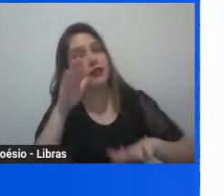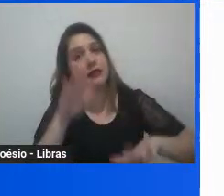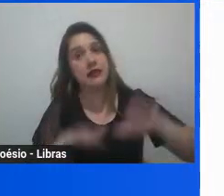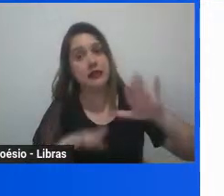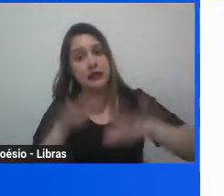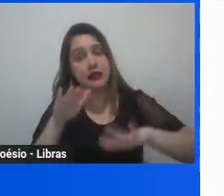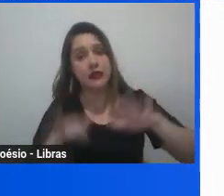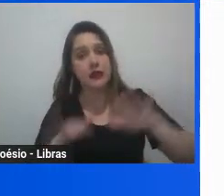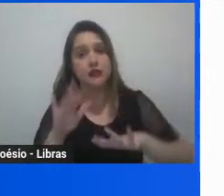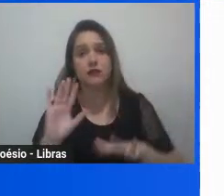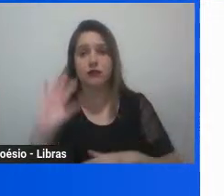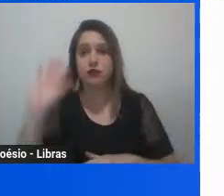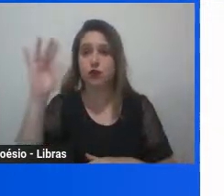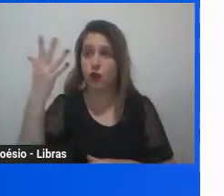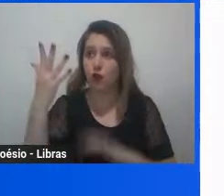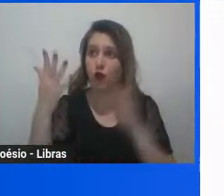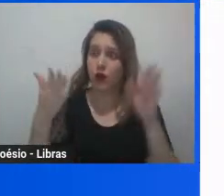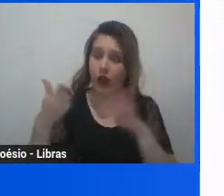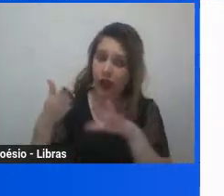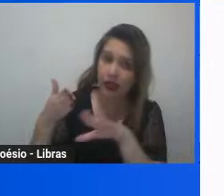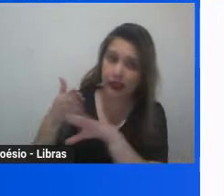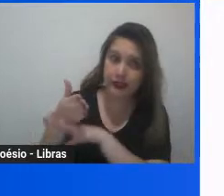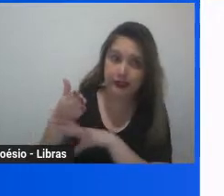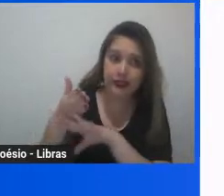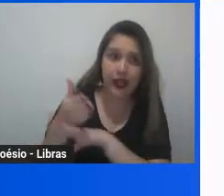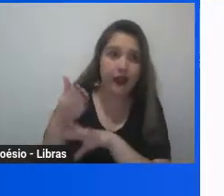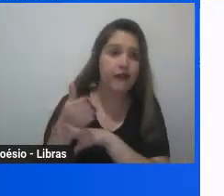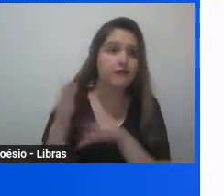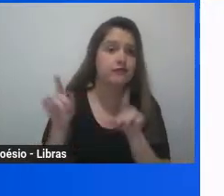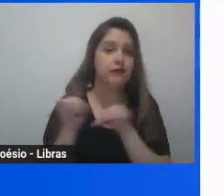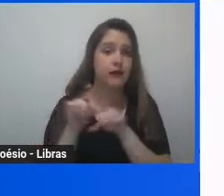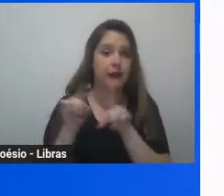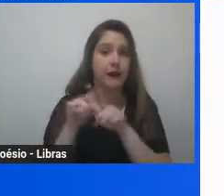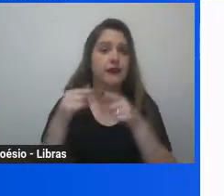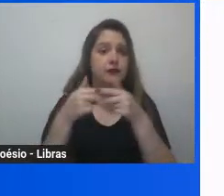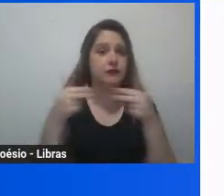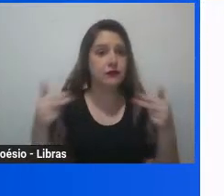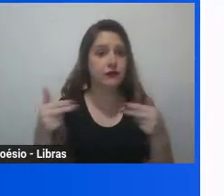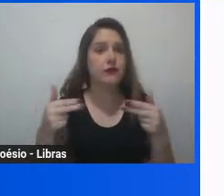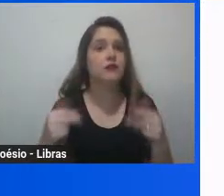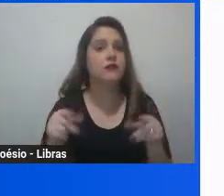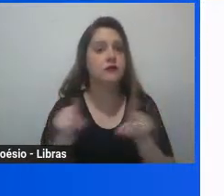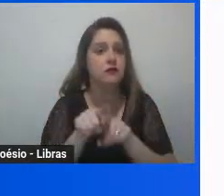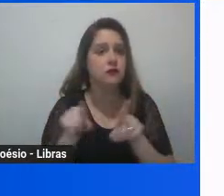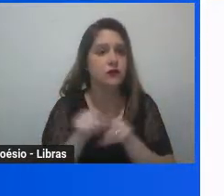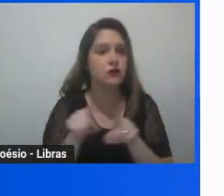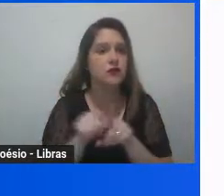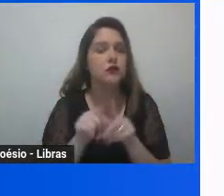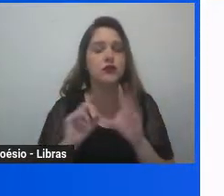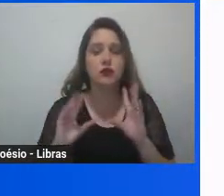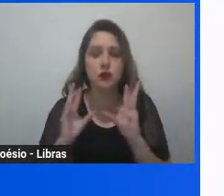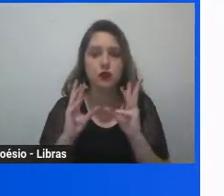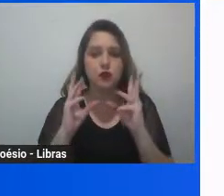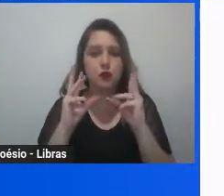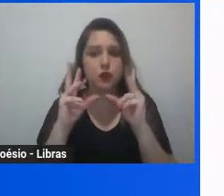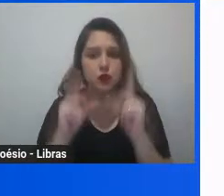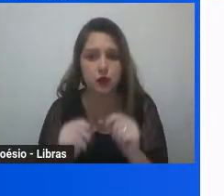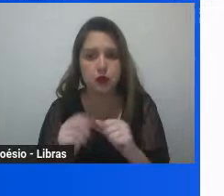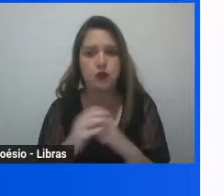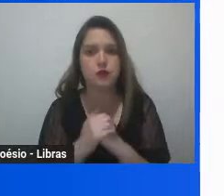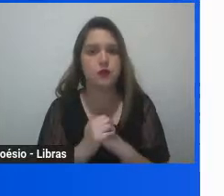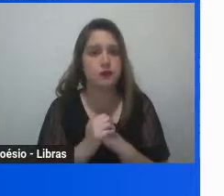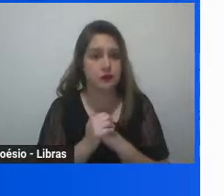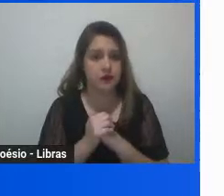se você entrar, você se torna a segunda vítima. Então não é mais uma. Se tornaram duas. Se tornaram duas, múltiplas vítimas.